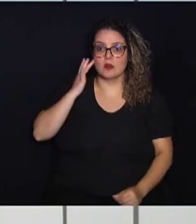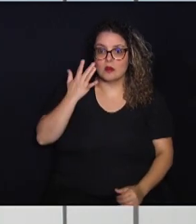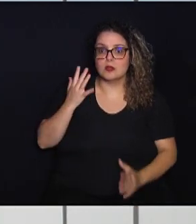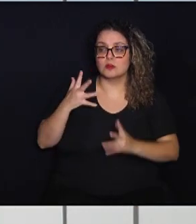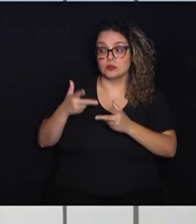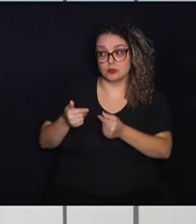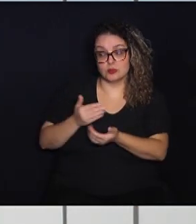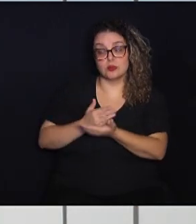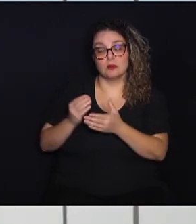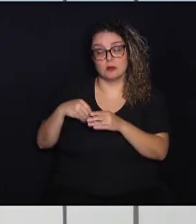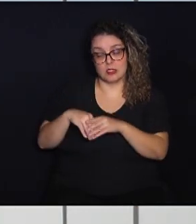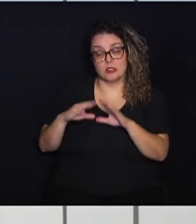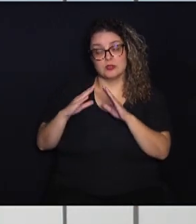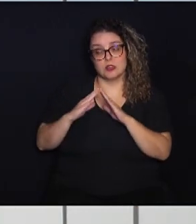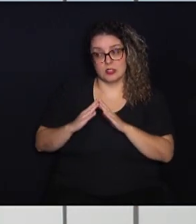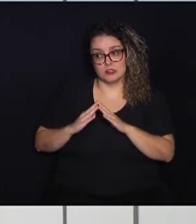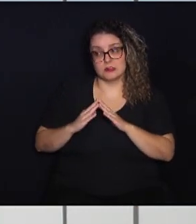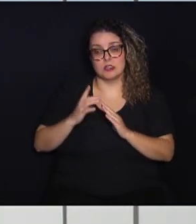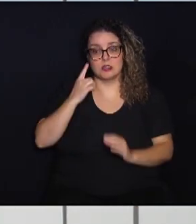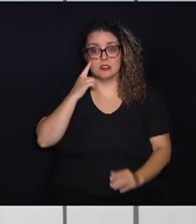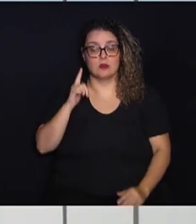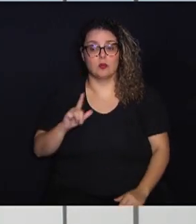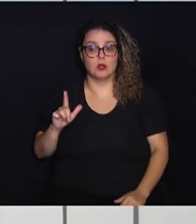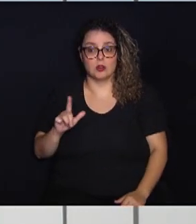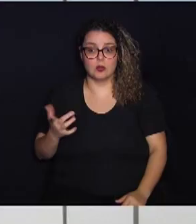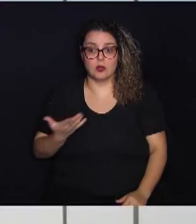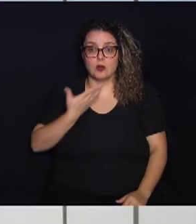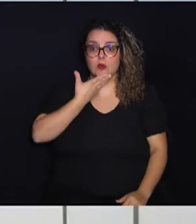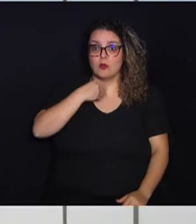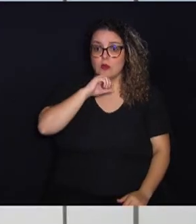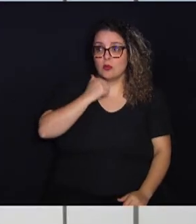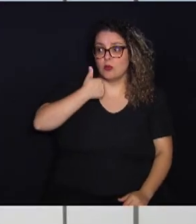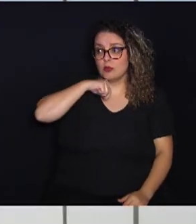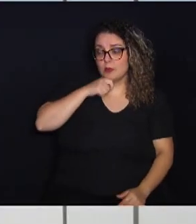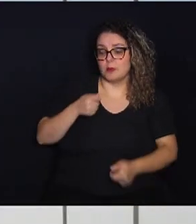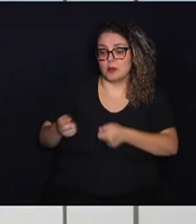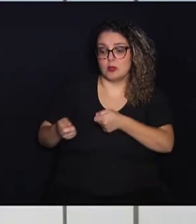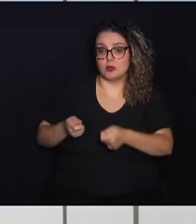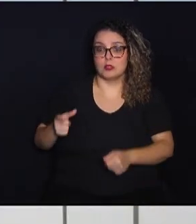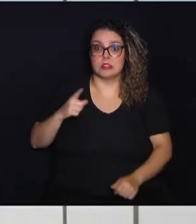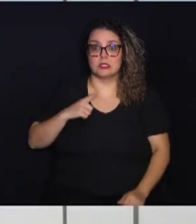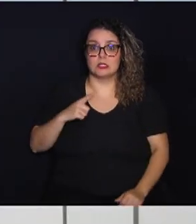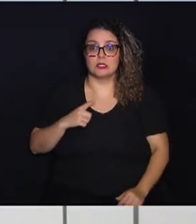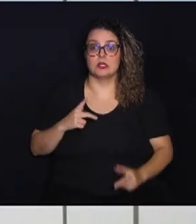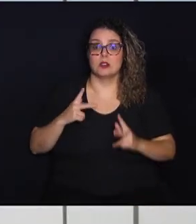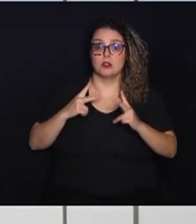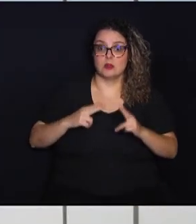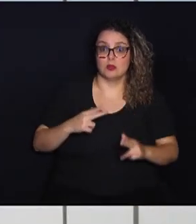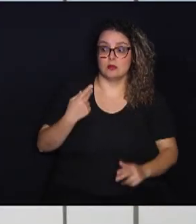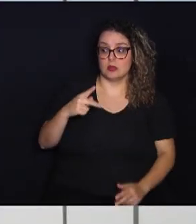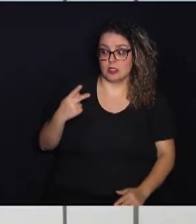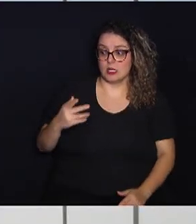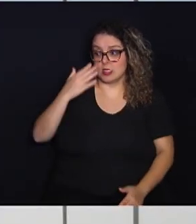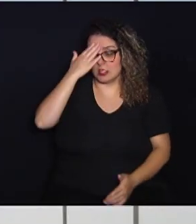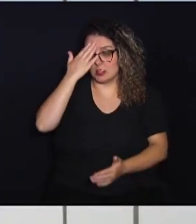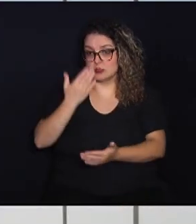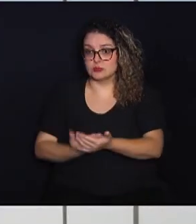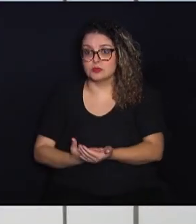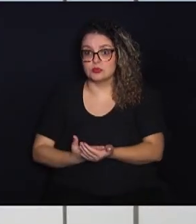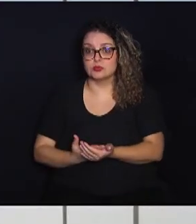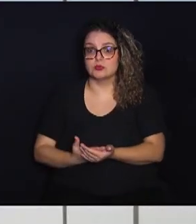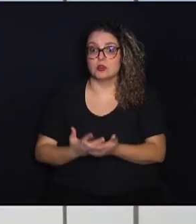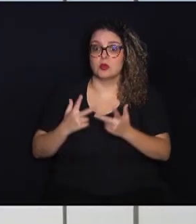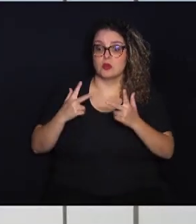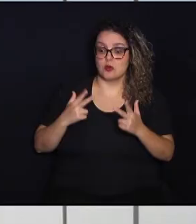em casa. Então, obviamente, os pais têm que ter esse controle, até porque é de acordo com o que eles acreditam, né? Como eles